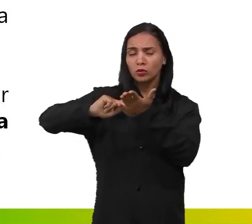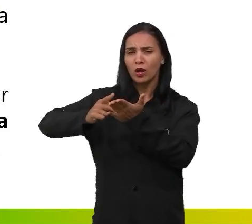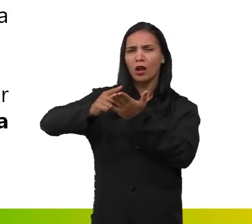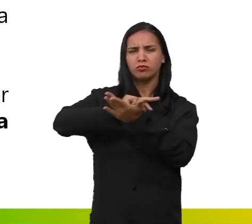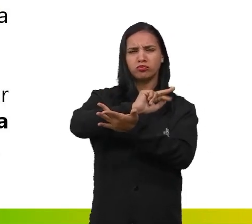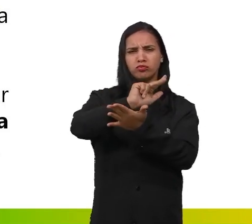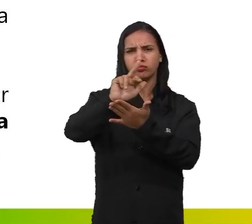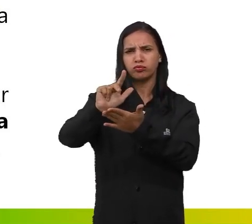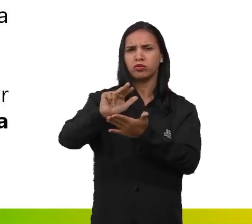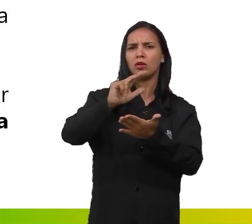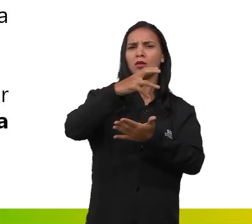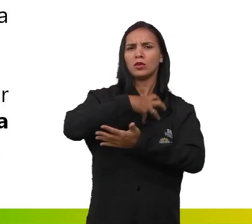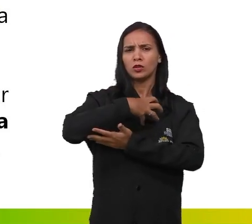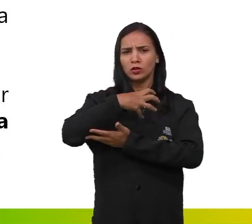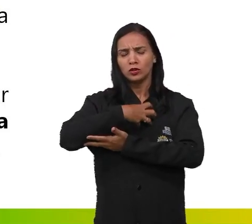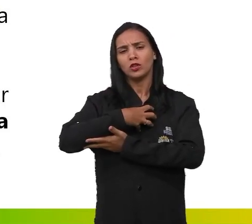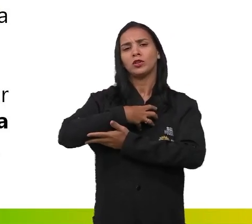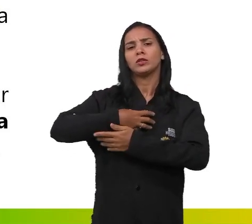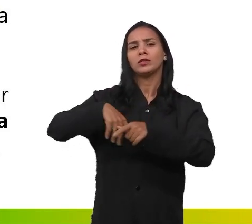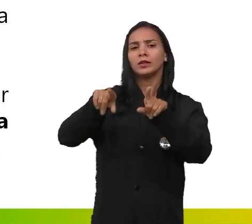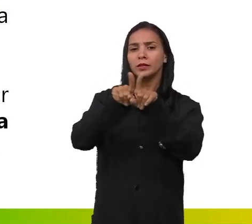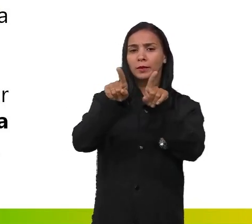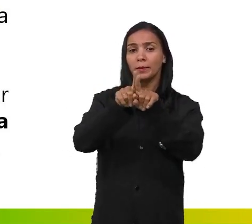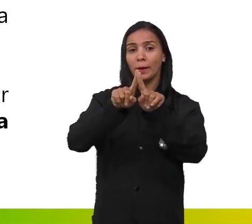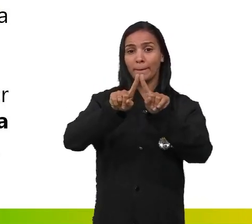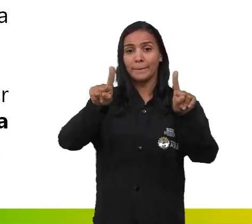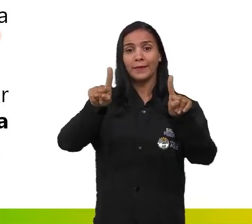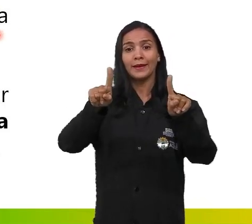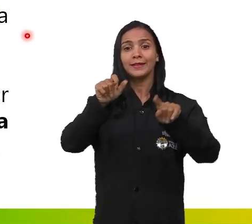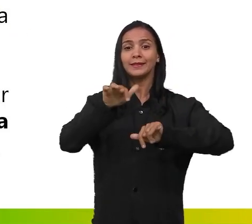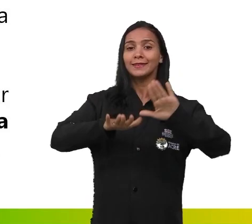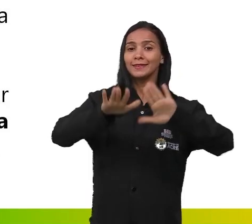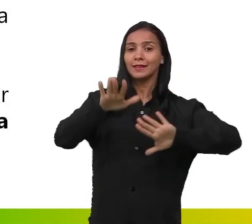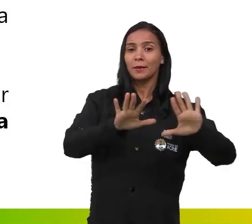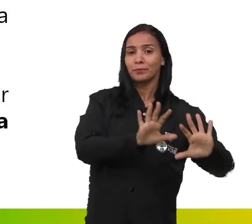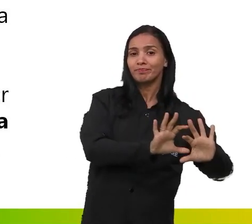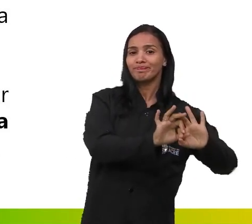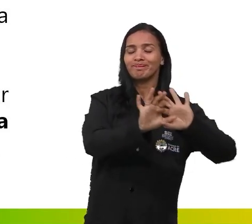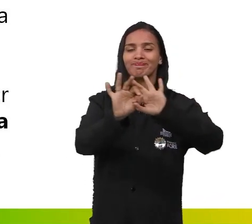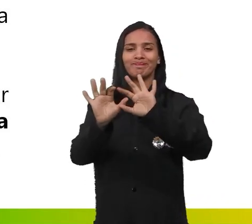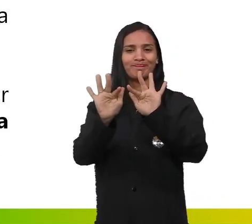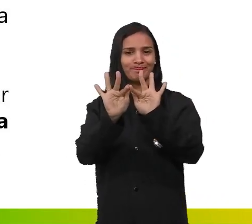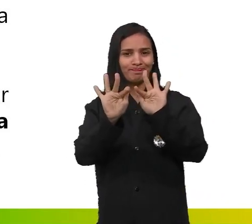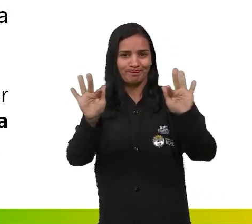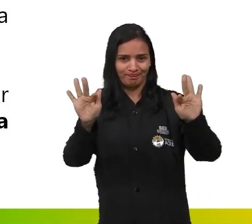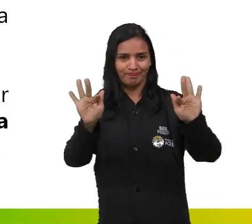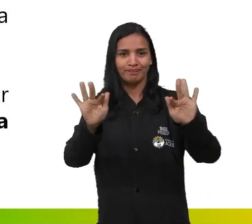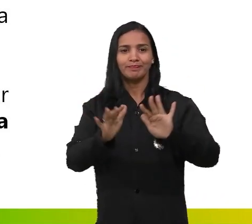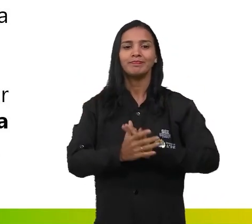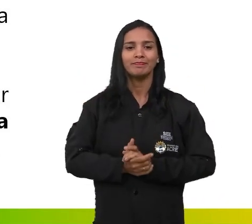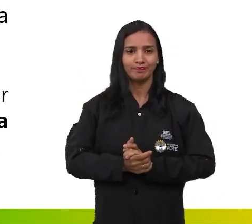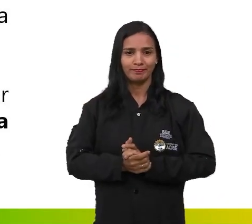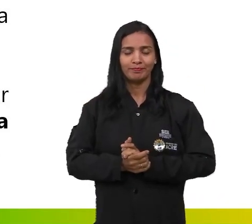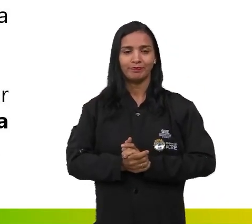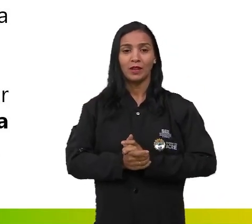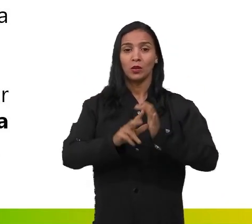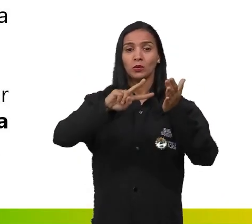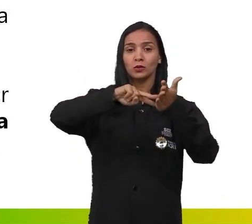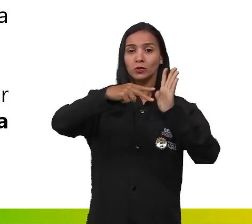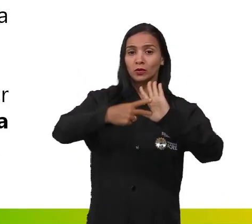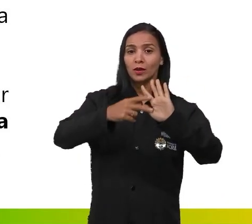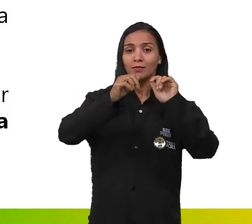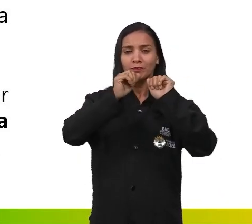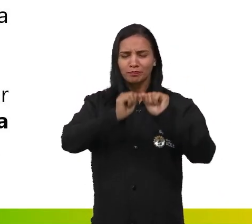maneiras, consoante de acordo com o contexto da frase onde é aplicada. Seus